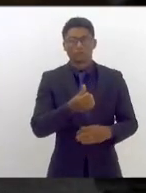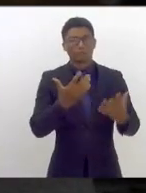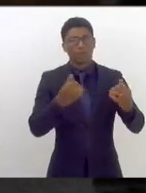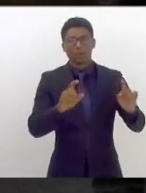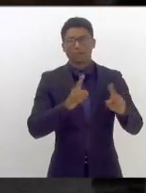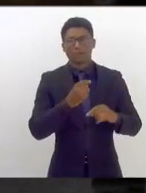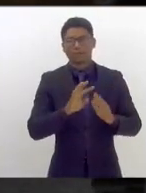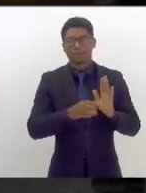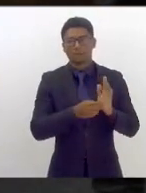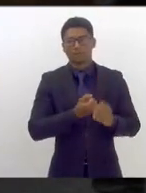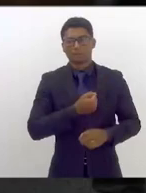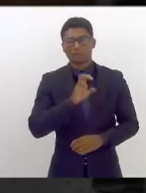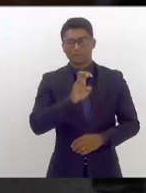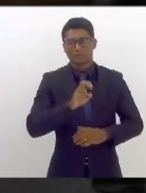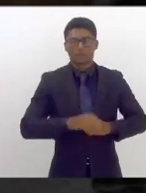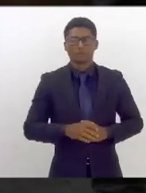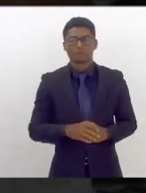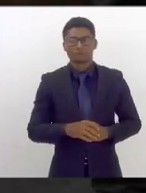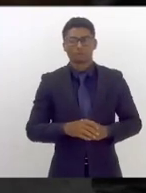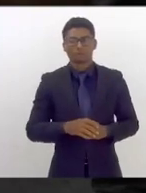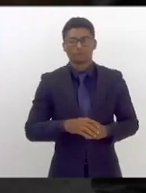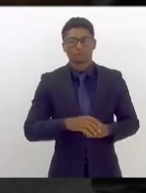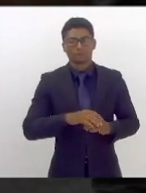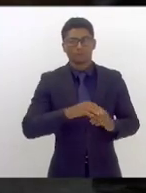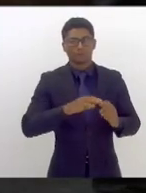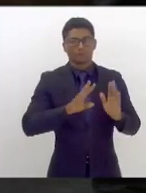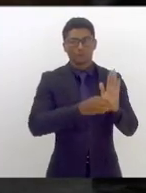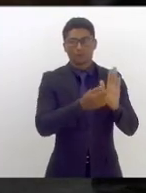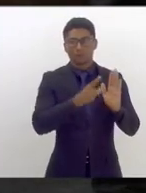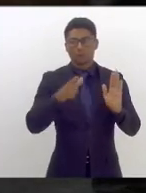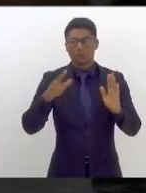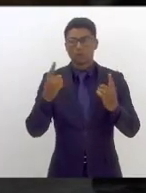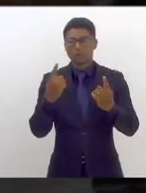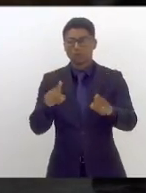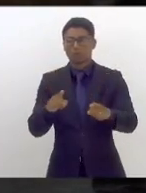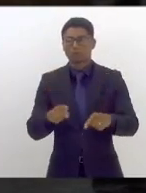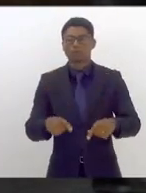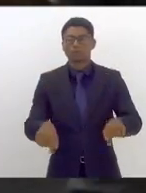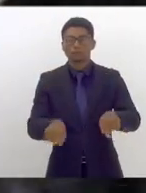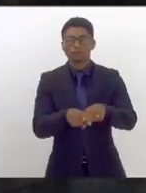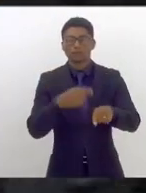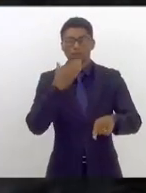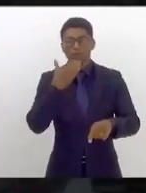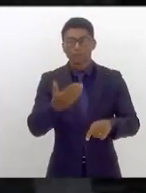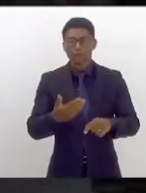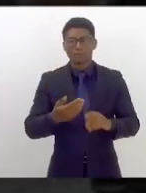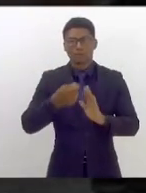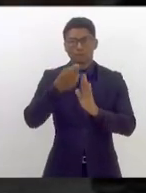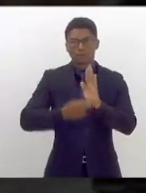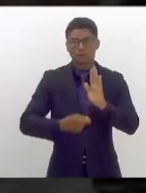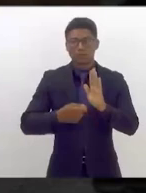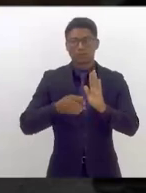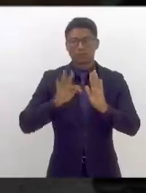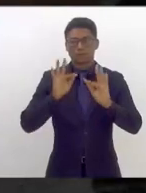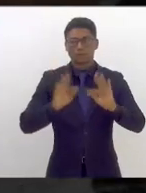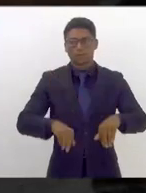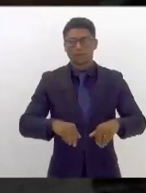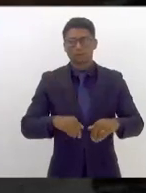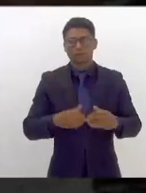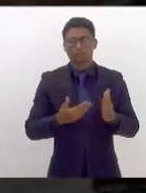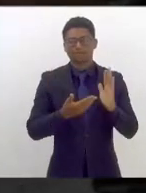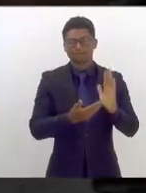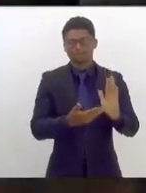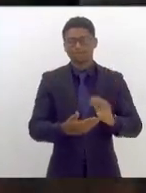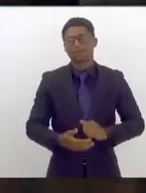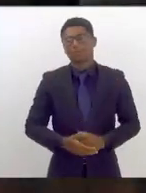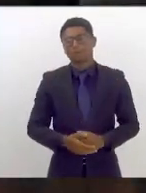número 5 contrário as demais emendas concluindo por substitutivo pedindo forma final de redação senhor